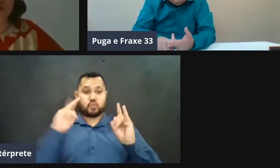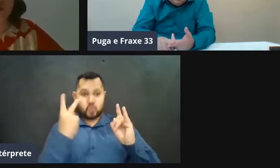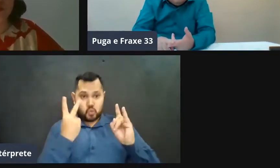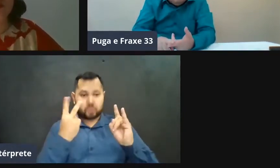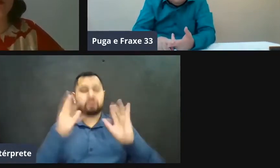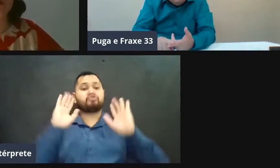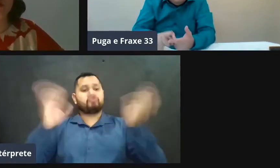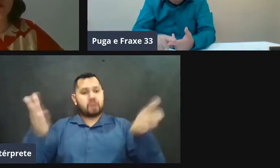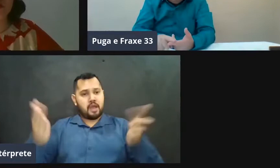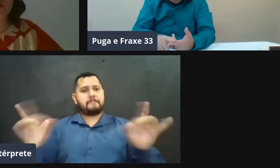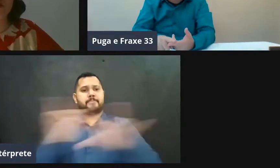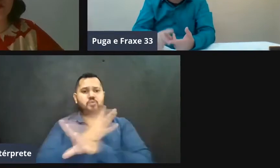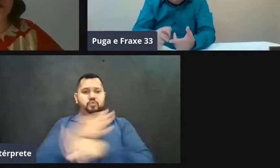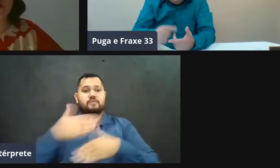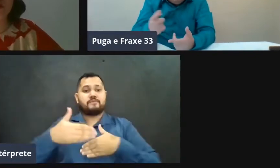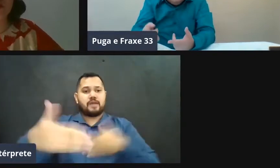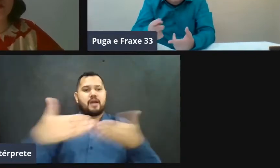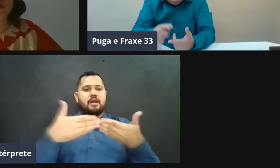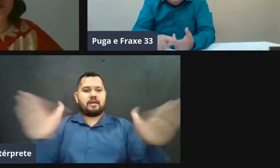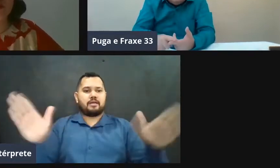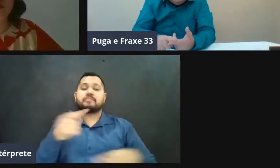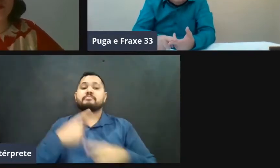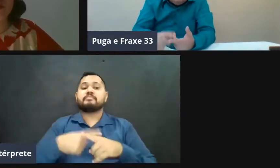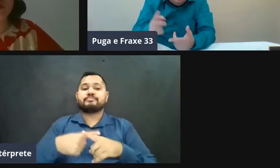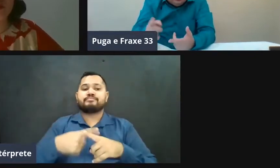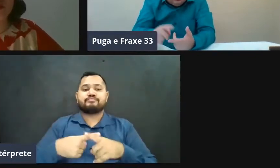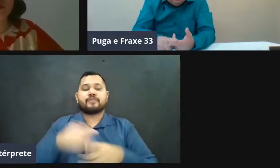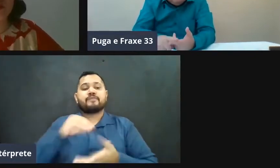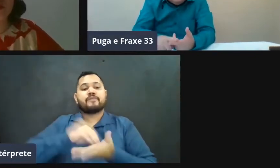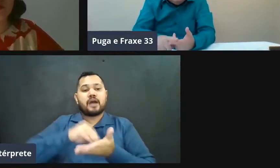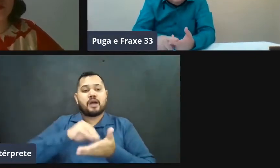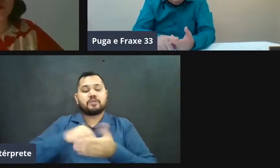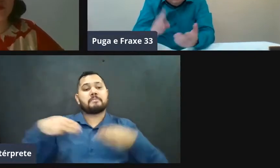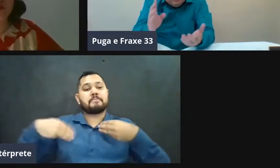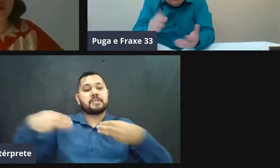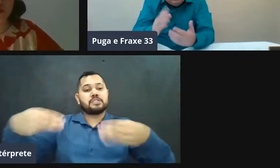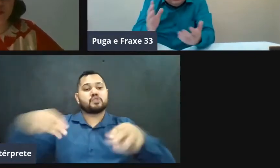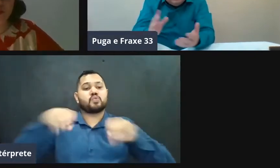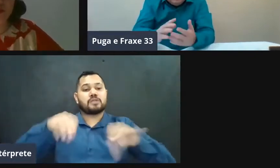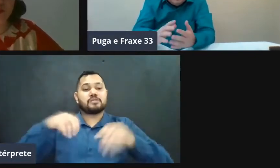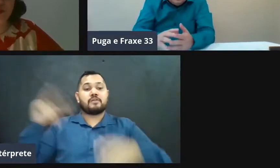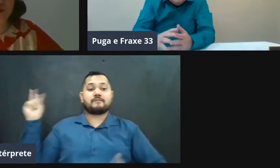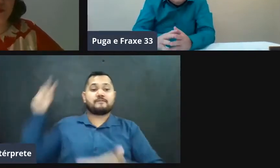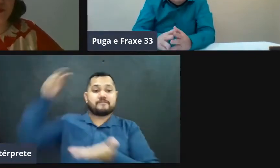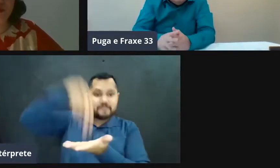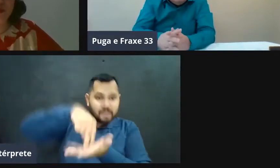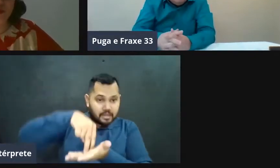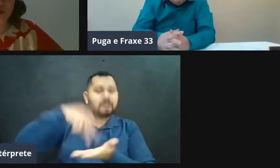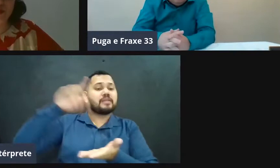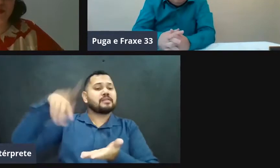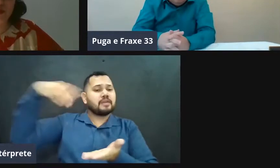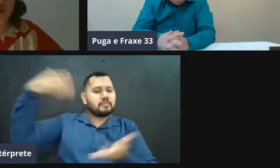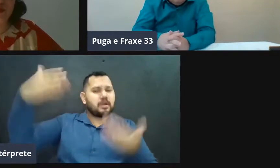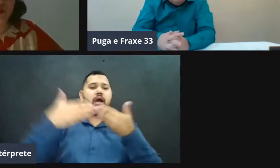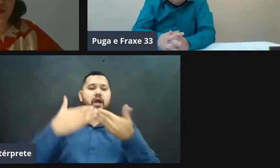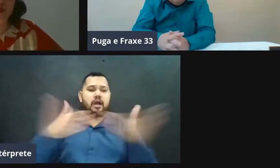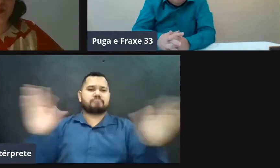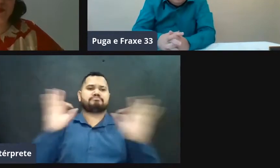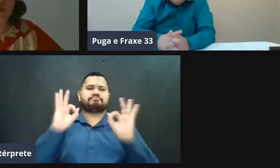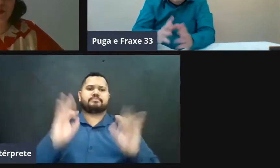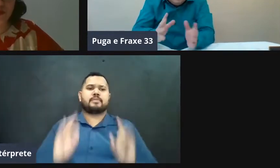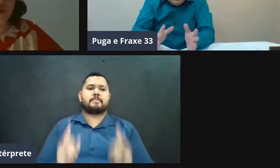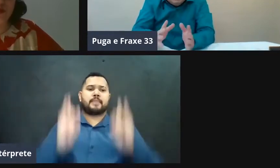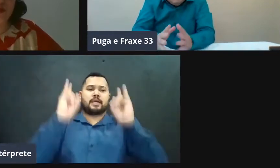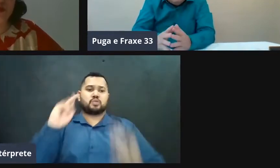ser inaugurado. Não fizemos porque depende da agenda do ministro da Educação e isso se dará no momento